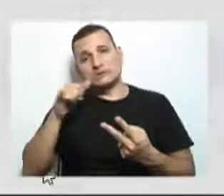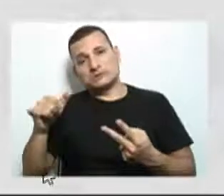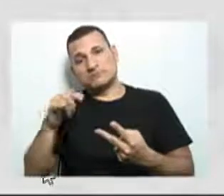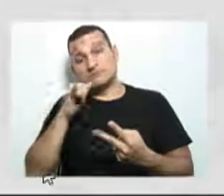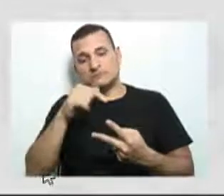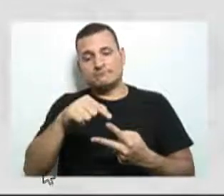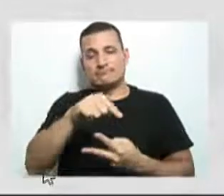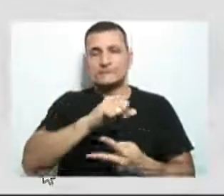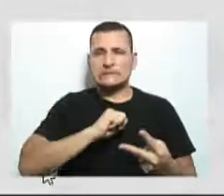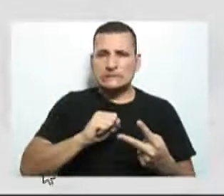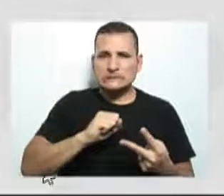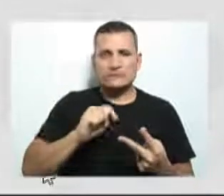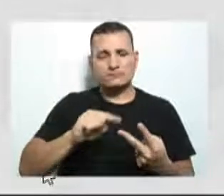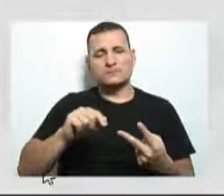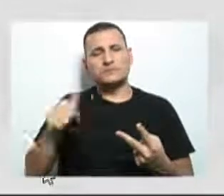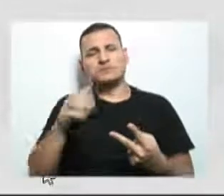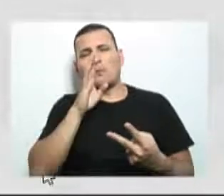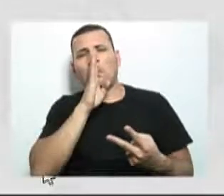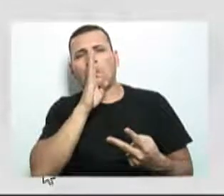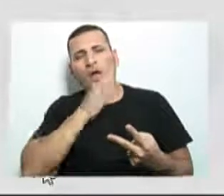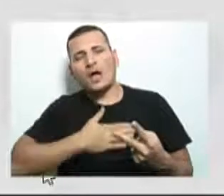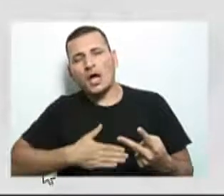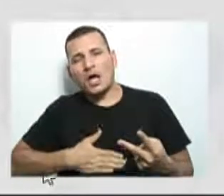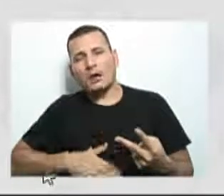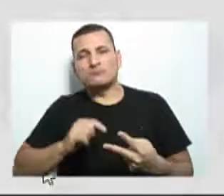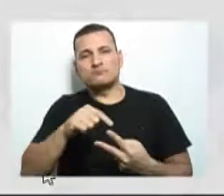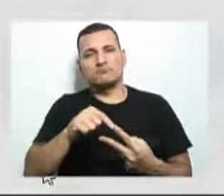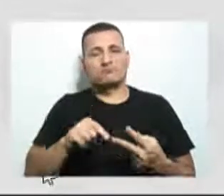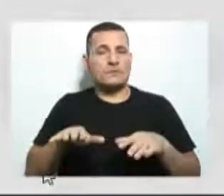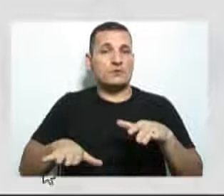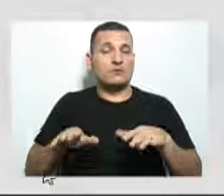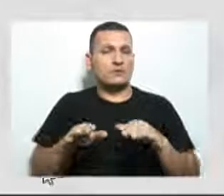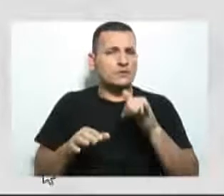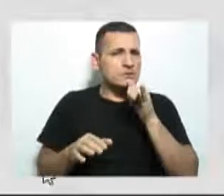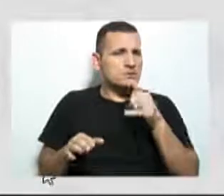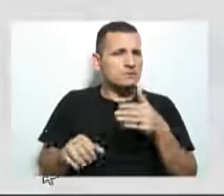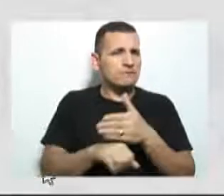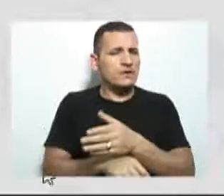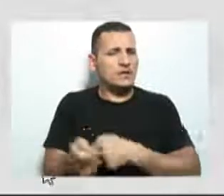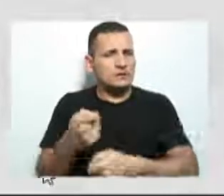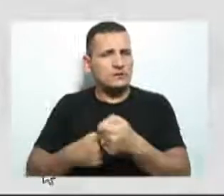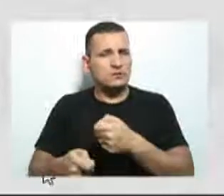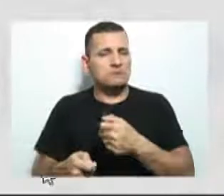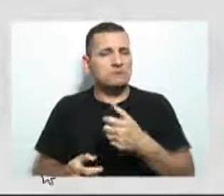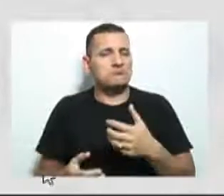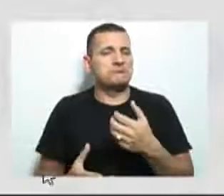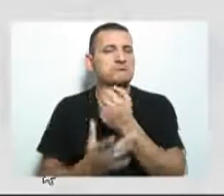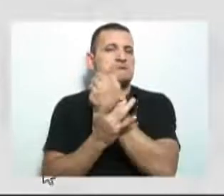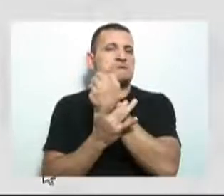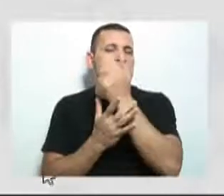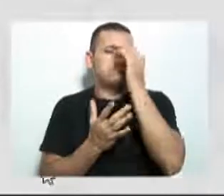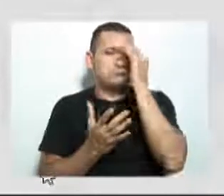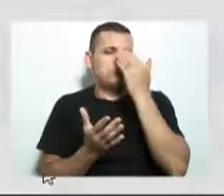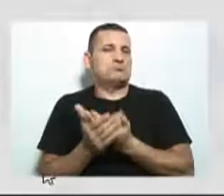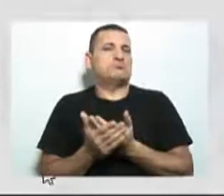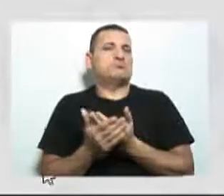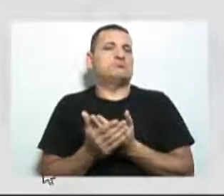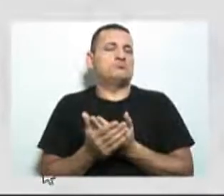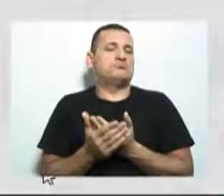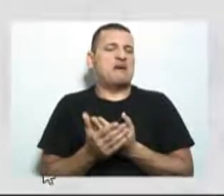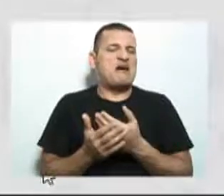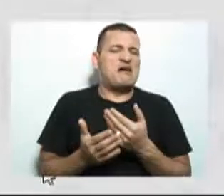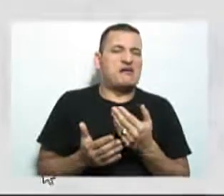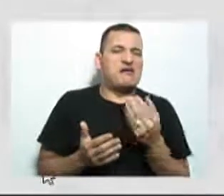tenso ou se for ameno, ok? Nunca entre numa negociação seguro ou autoconfiante demais. Ei, vai